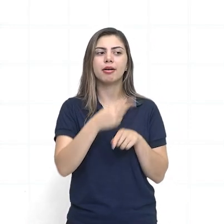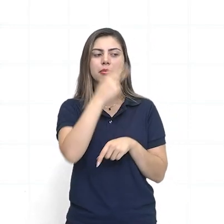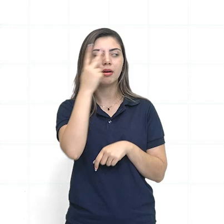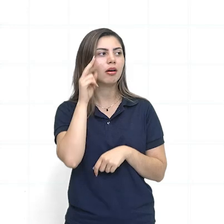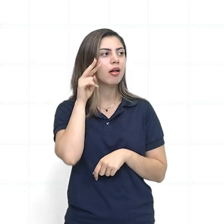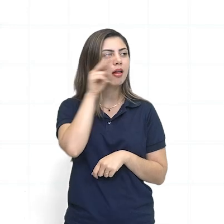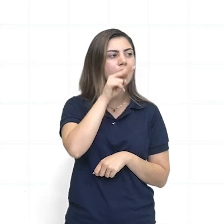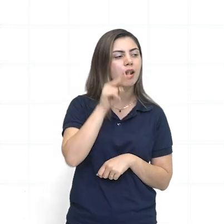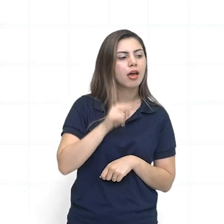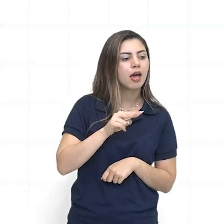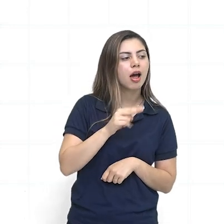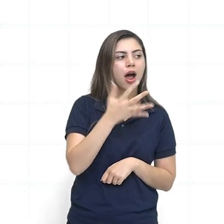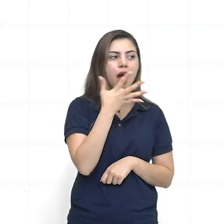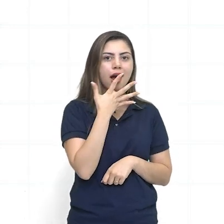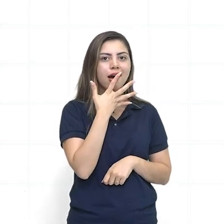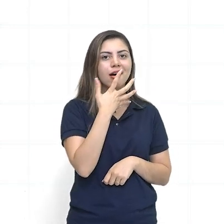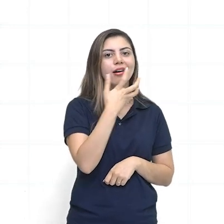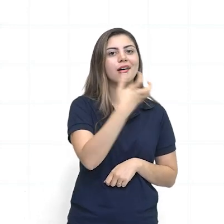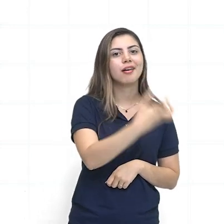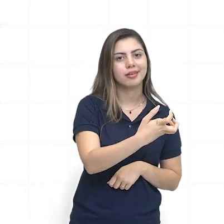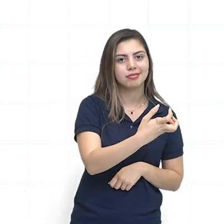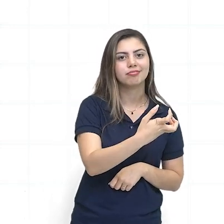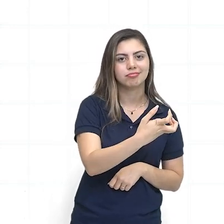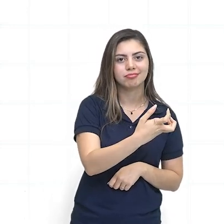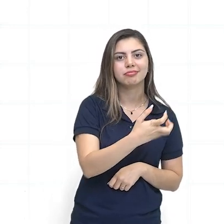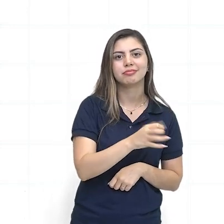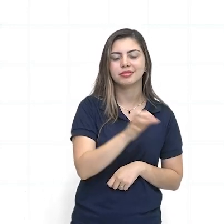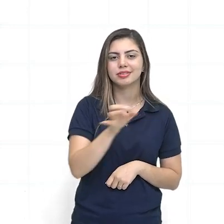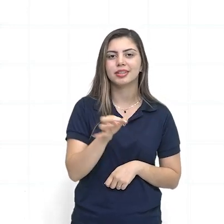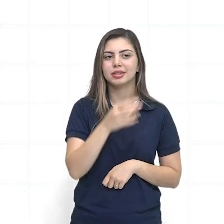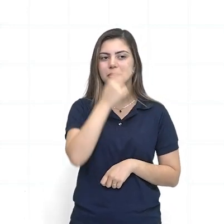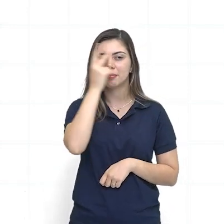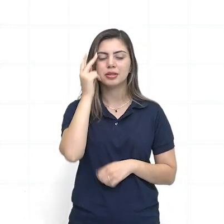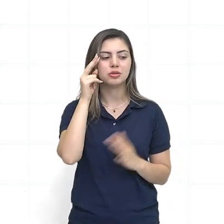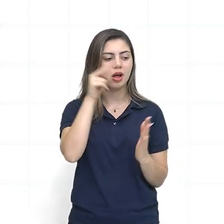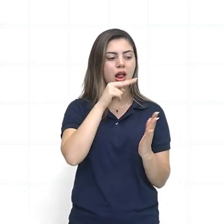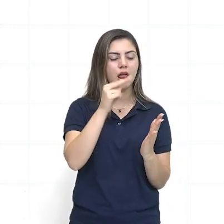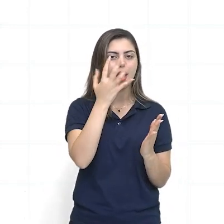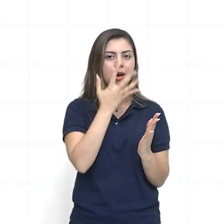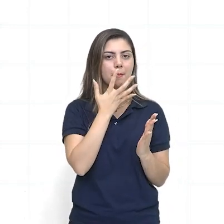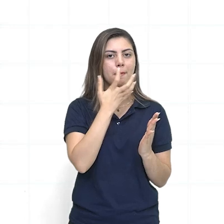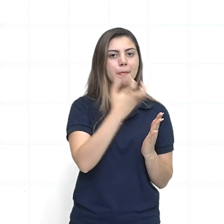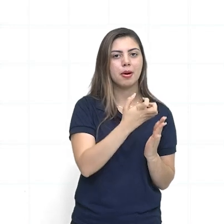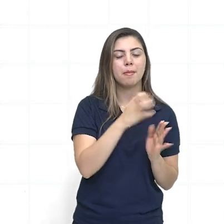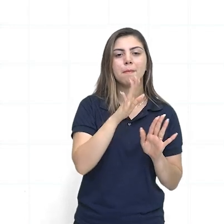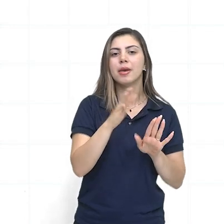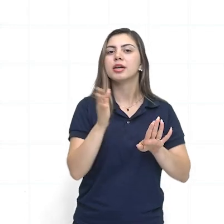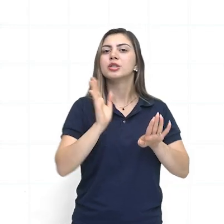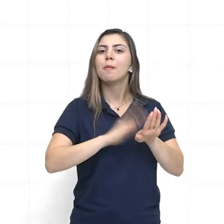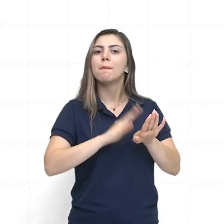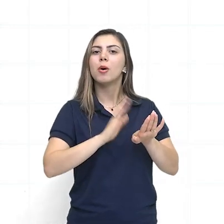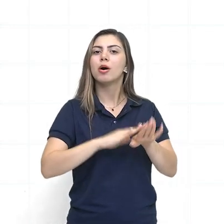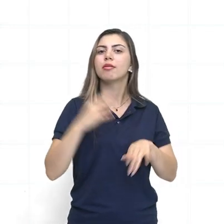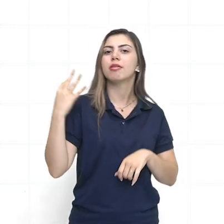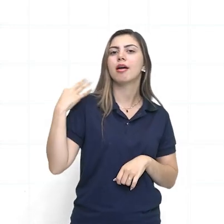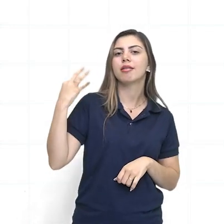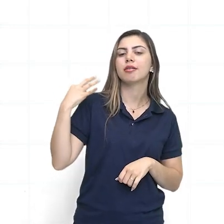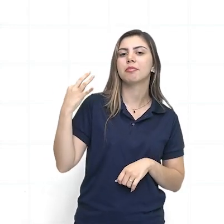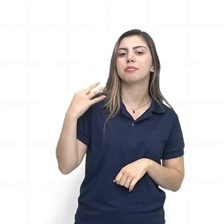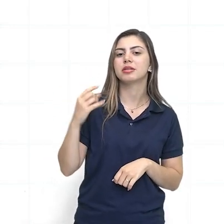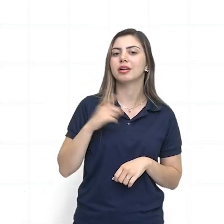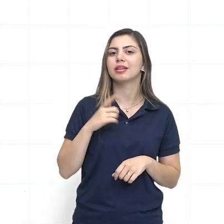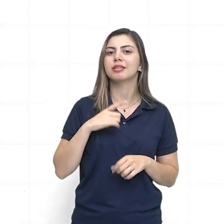atenção de quem vai ler, né? E aí, atrás da camisa dele já diz